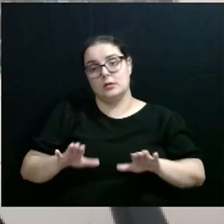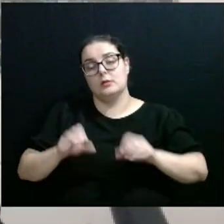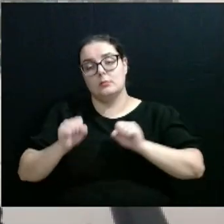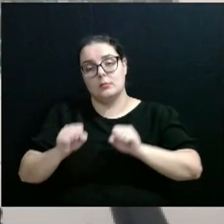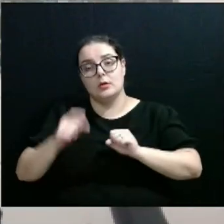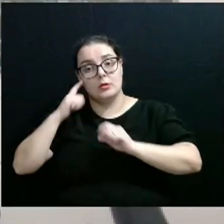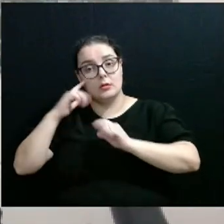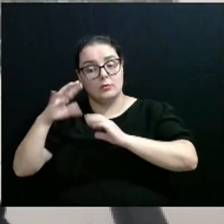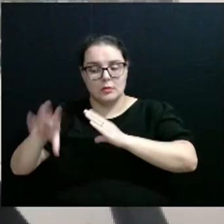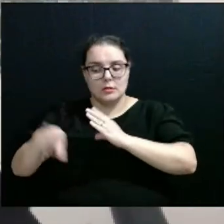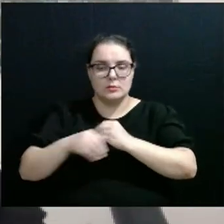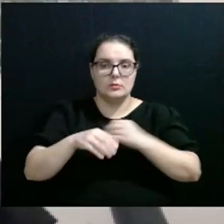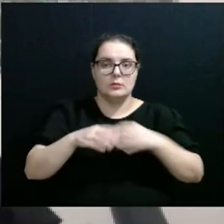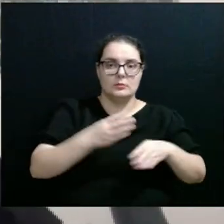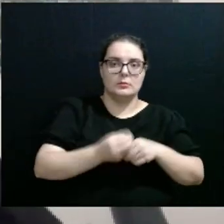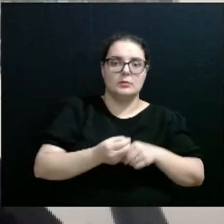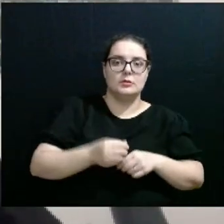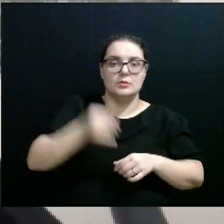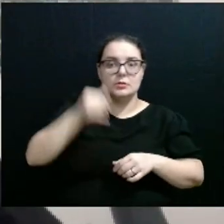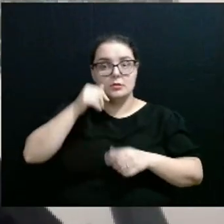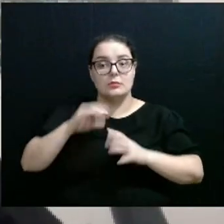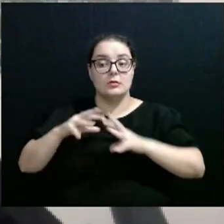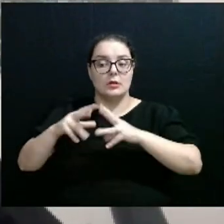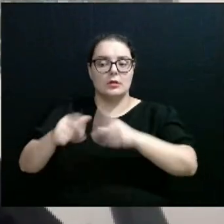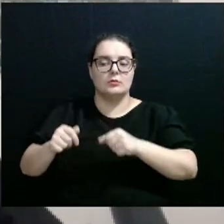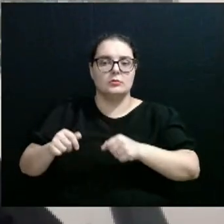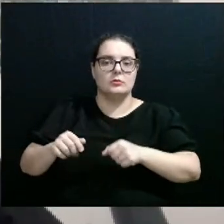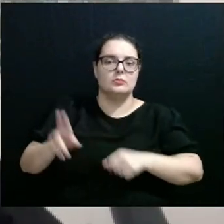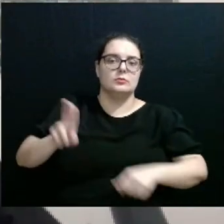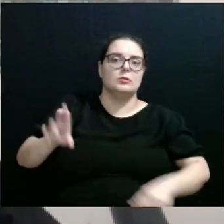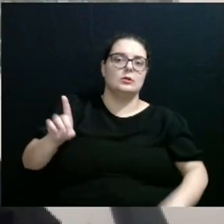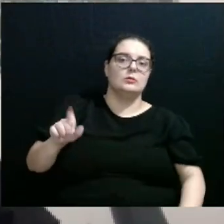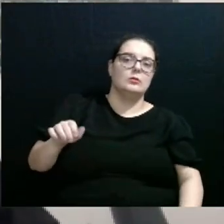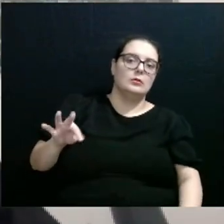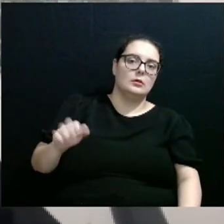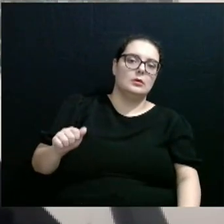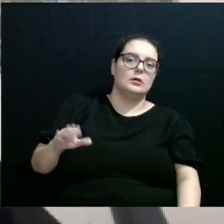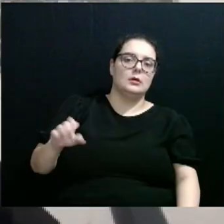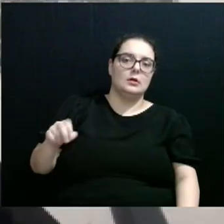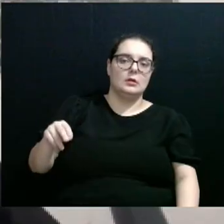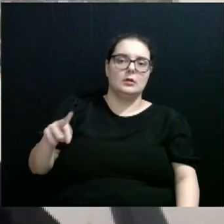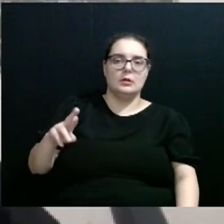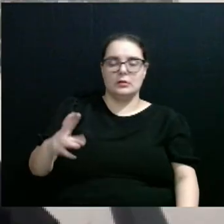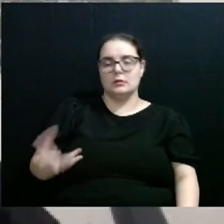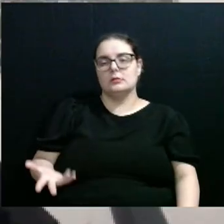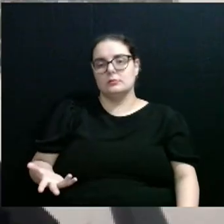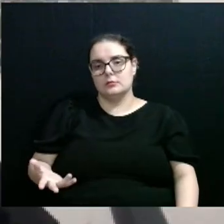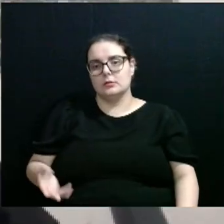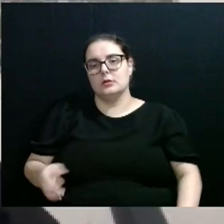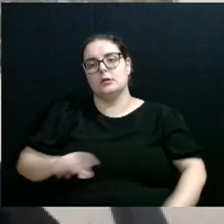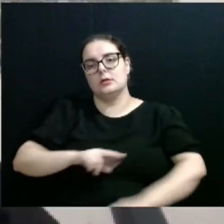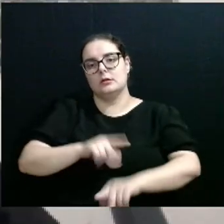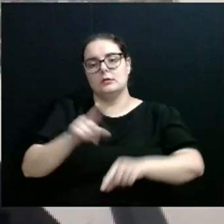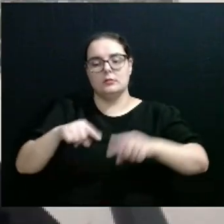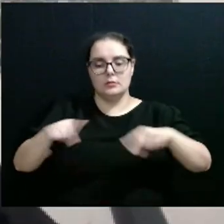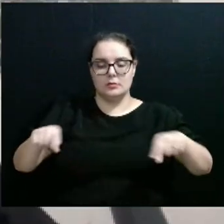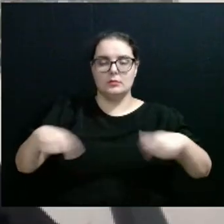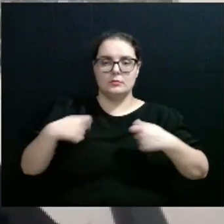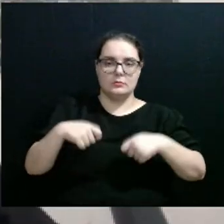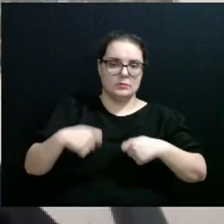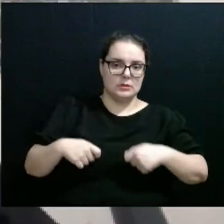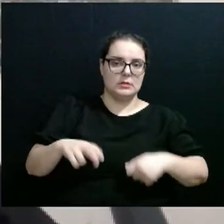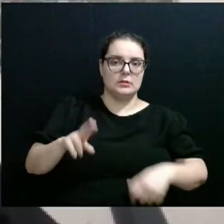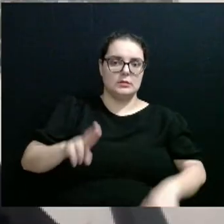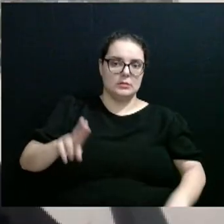de não realizar tudo no data center, realizar algumas coisas de forma local. E aí tem várias variáveis que precisam ser consideradas para